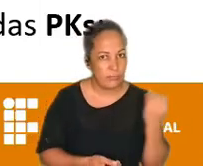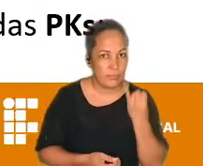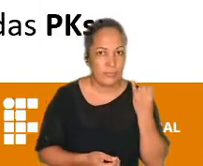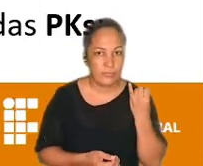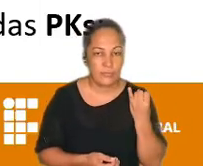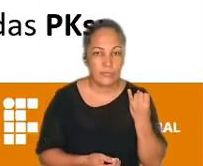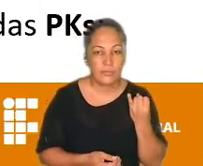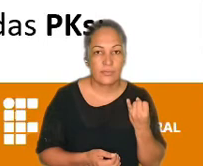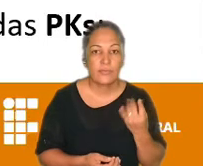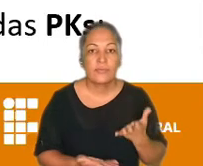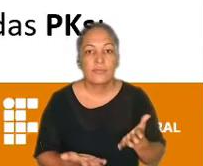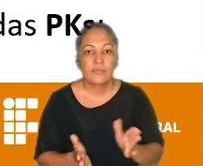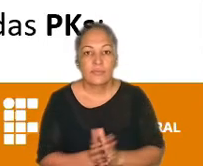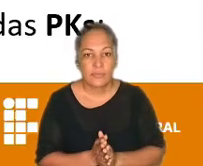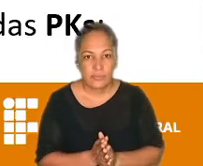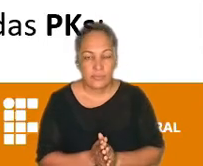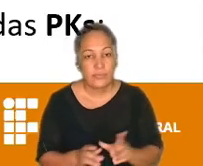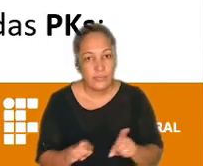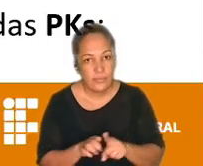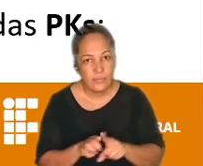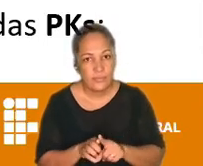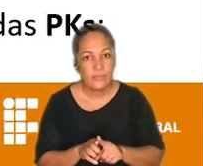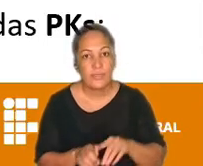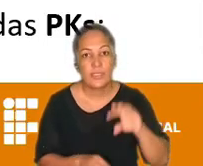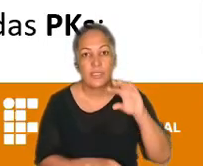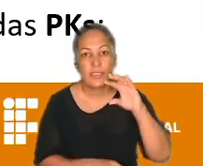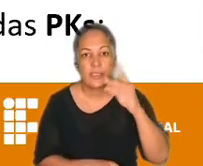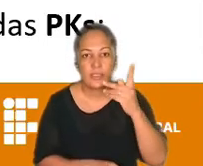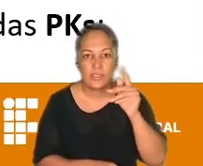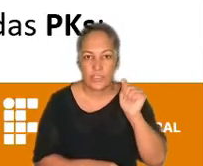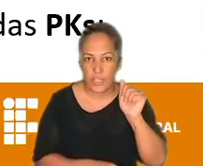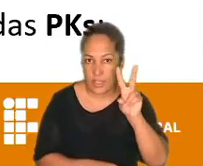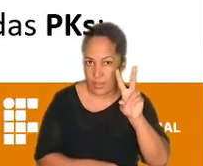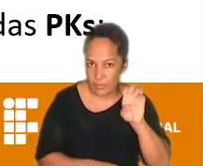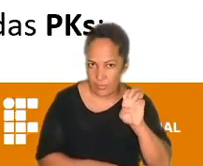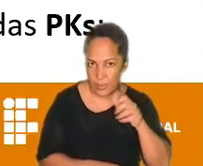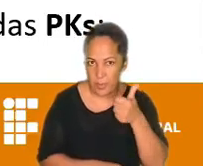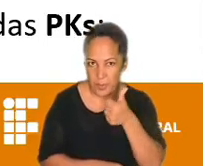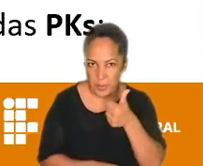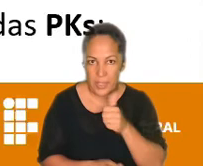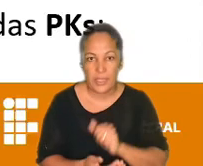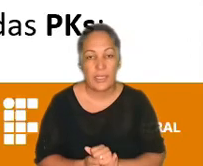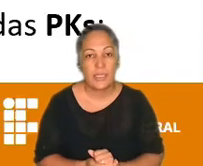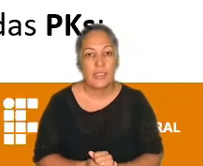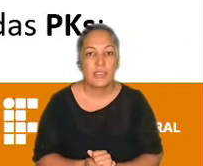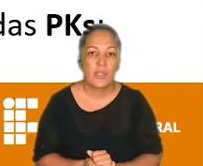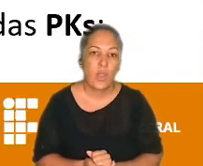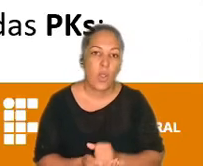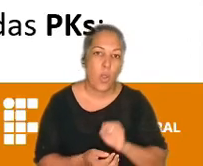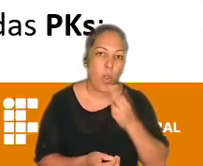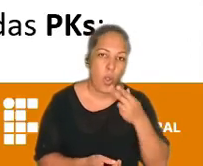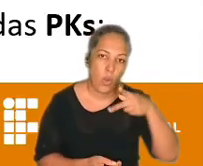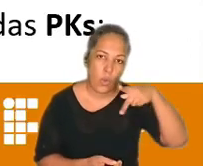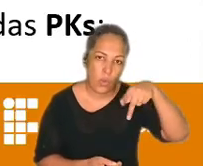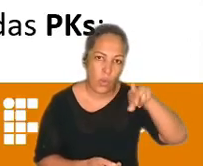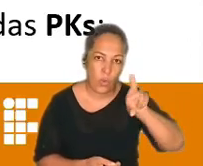atributo identificador também é chamado de chave primária, tá? Chave primária ou primary key, ou mais